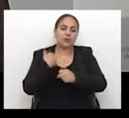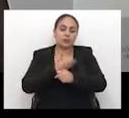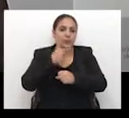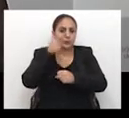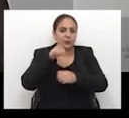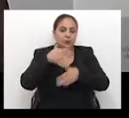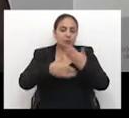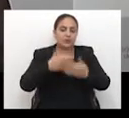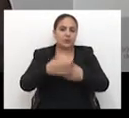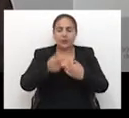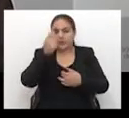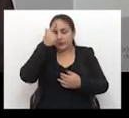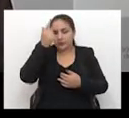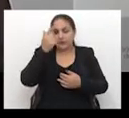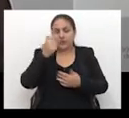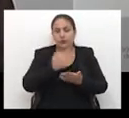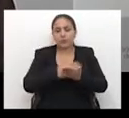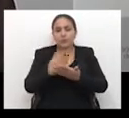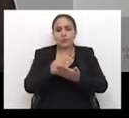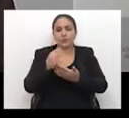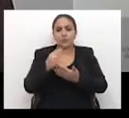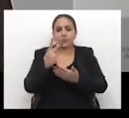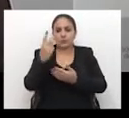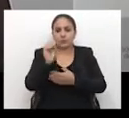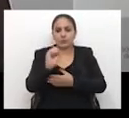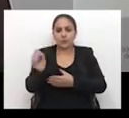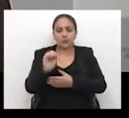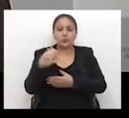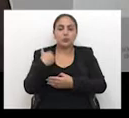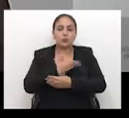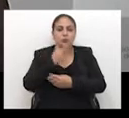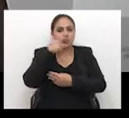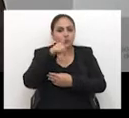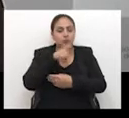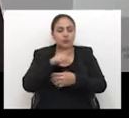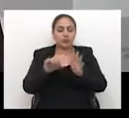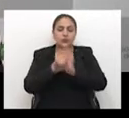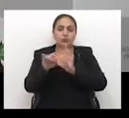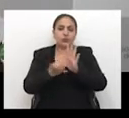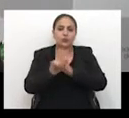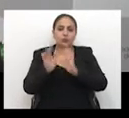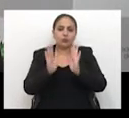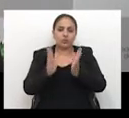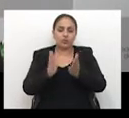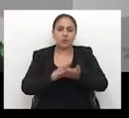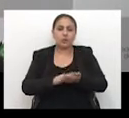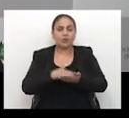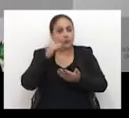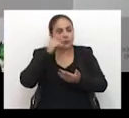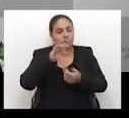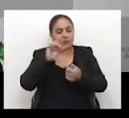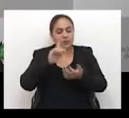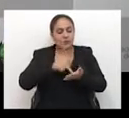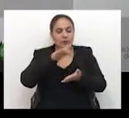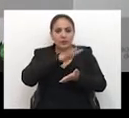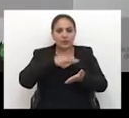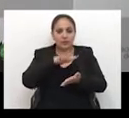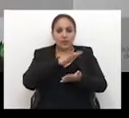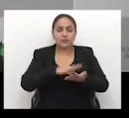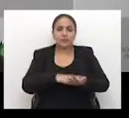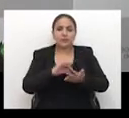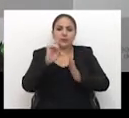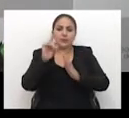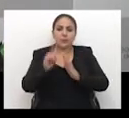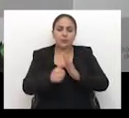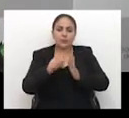para que a gente possa avançar a ideia que no segundo semestre nós possamos já licitar essa obra para que elas passem a ser uma realidade